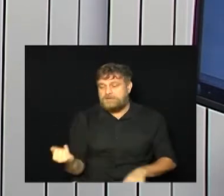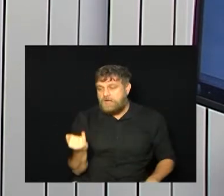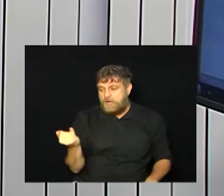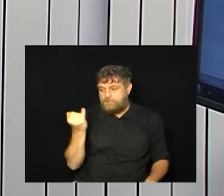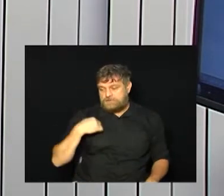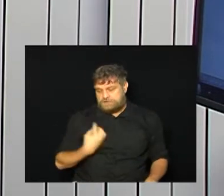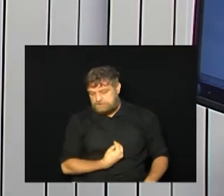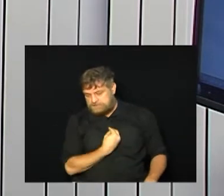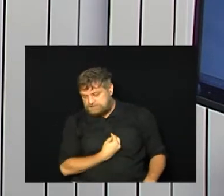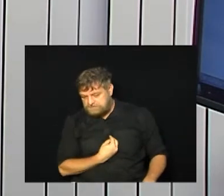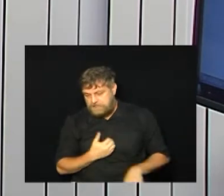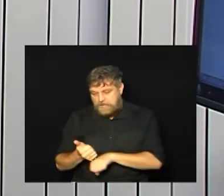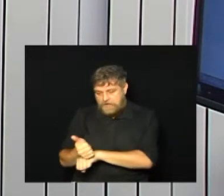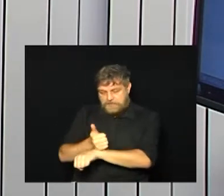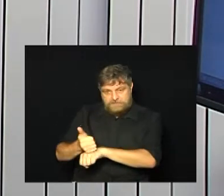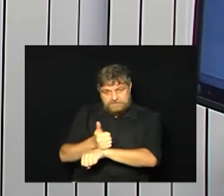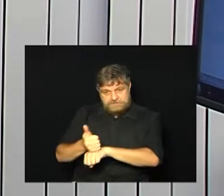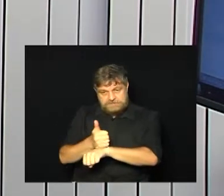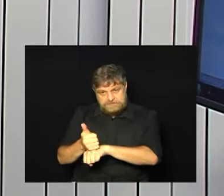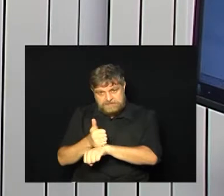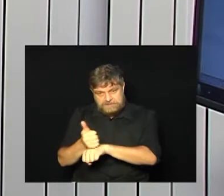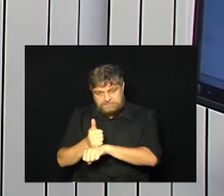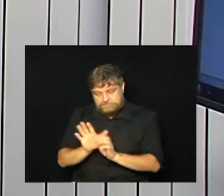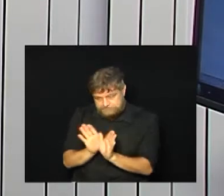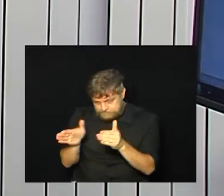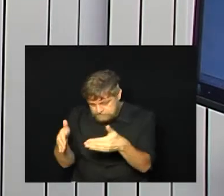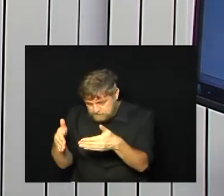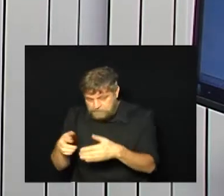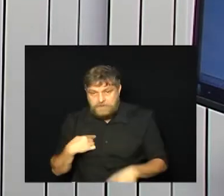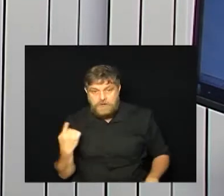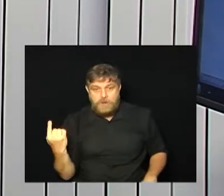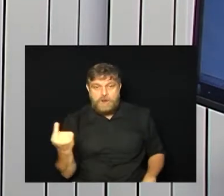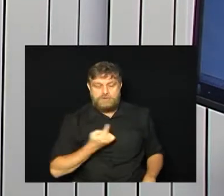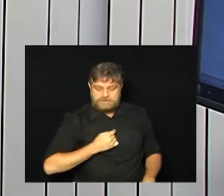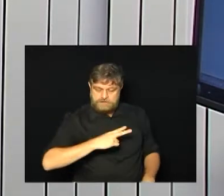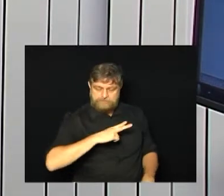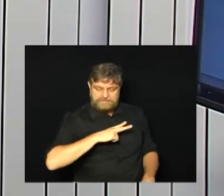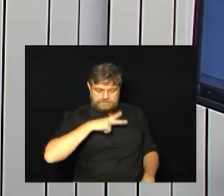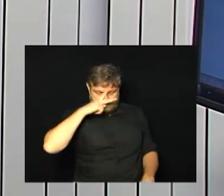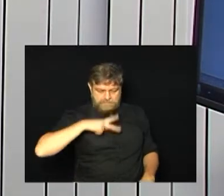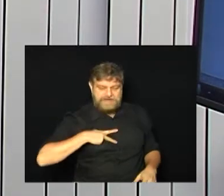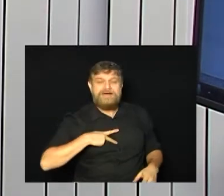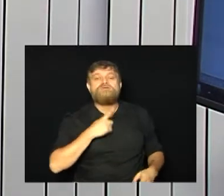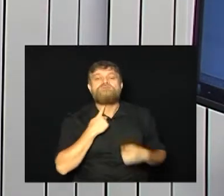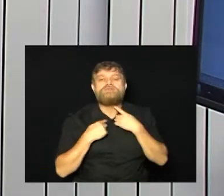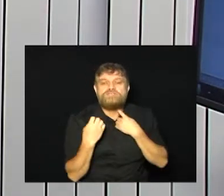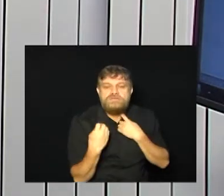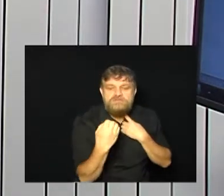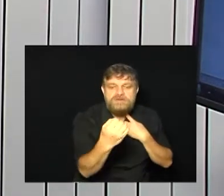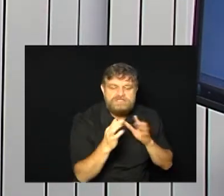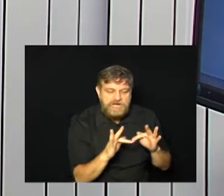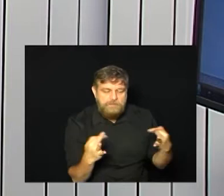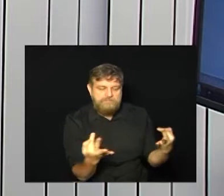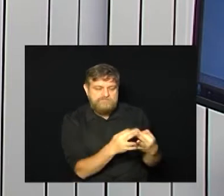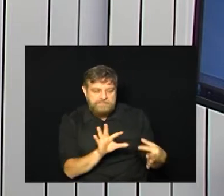nossa vida. Carreira, então, aquela vida profissional, o nosso lado pessoal também, quero viajar mais, quero ficar com a